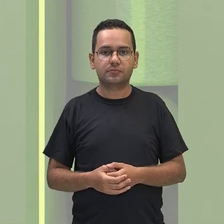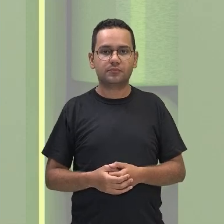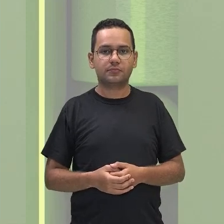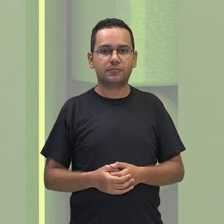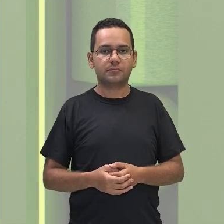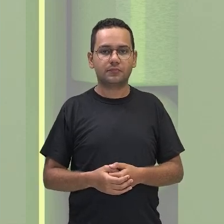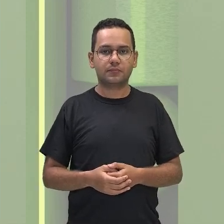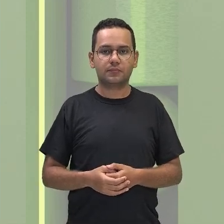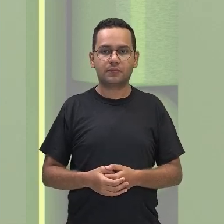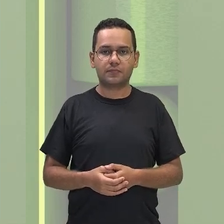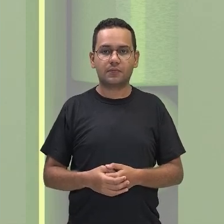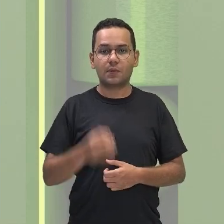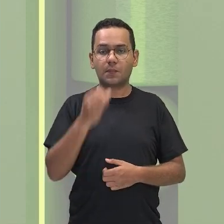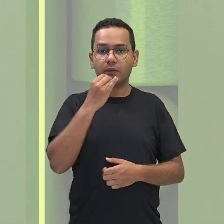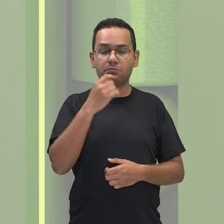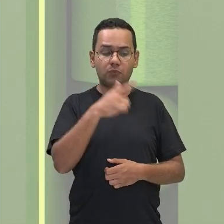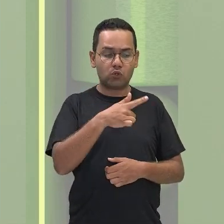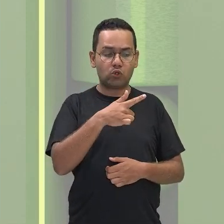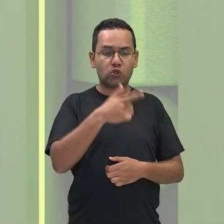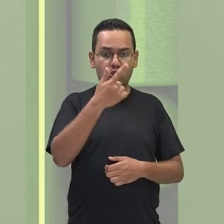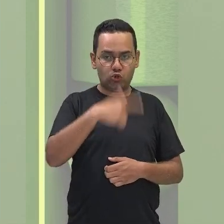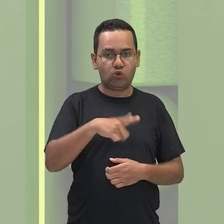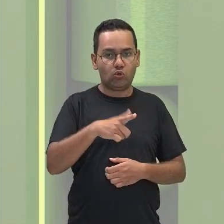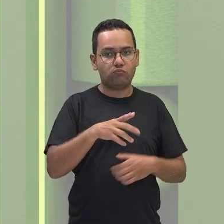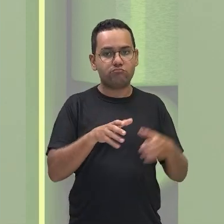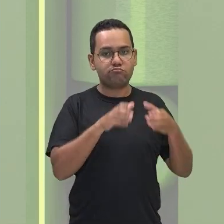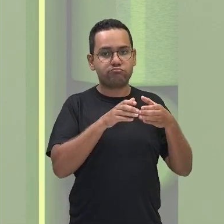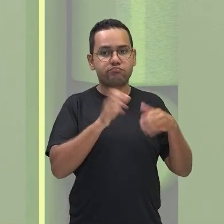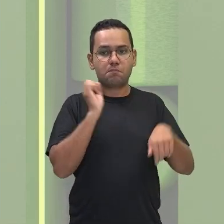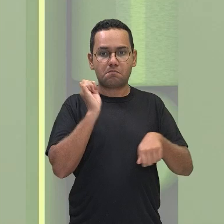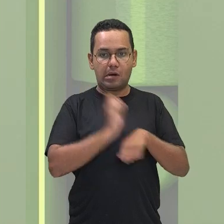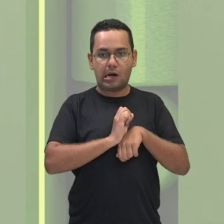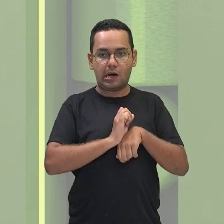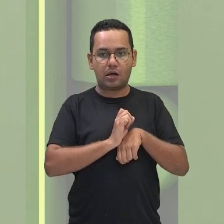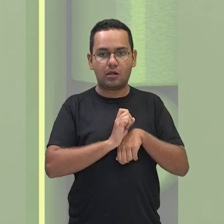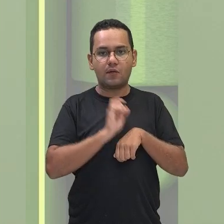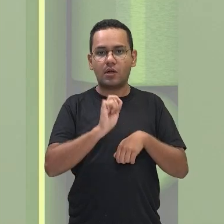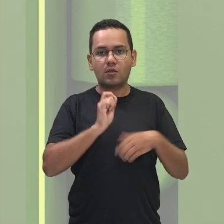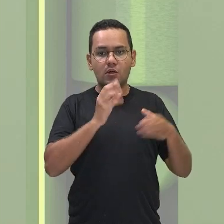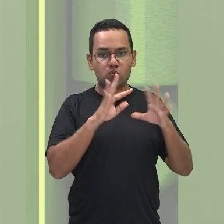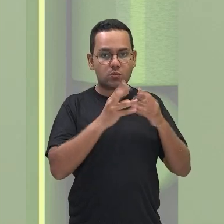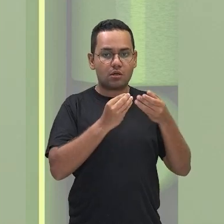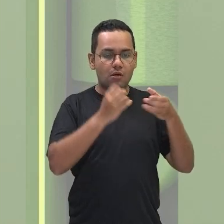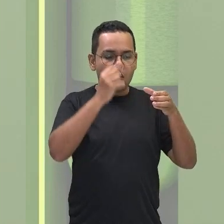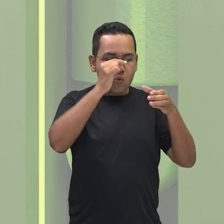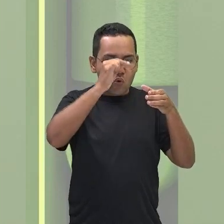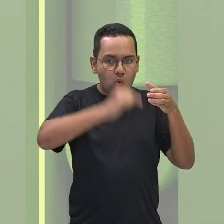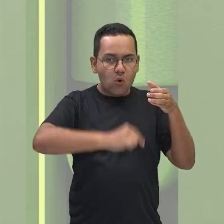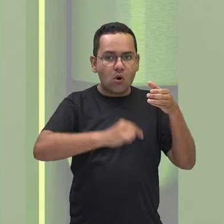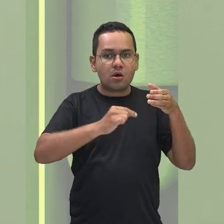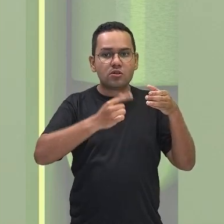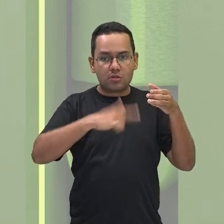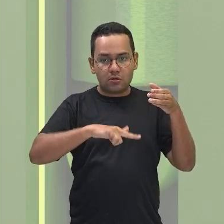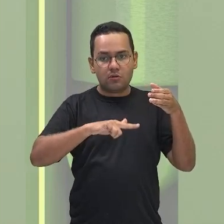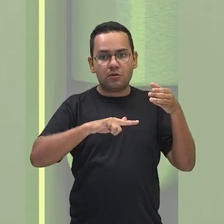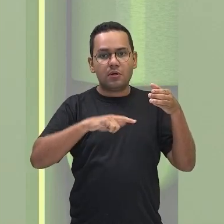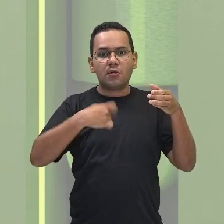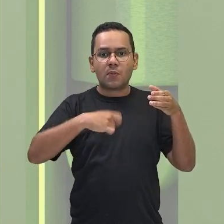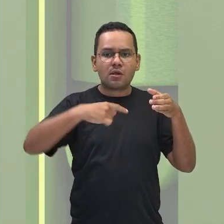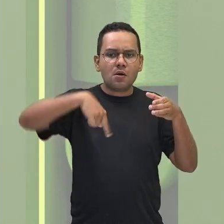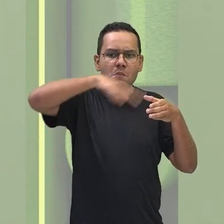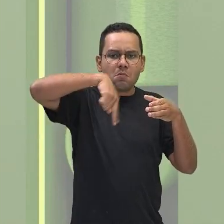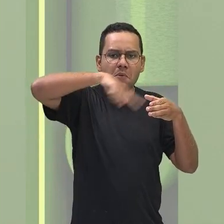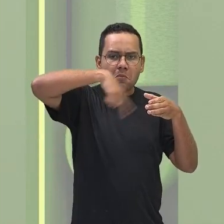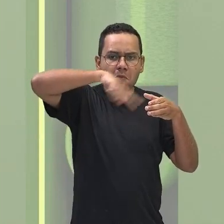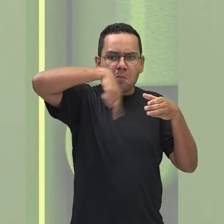ficar em repouso novamente por muito tempo, esse pigmento vai sentar, ele vai descer e aí vai ser preciso mexer